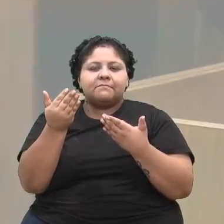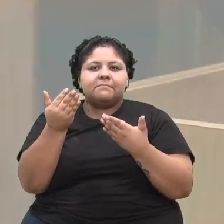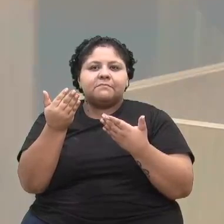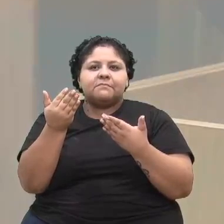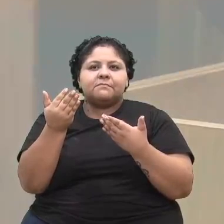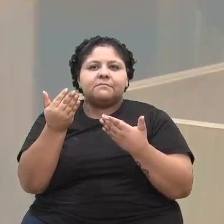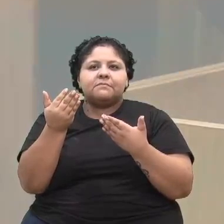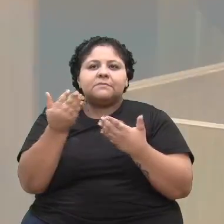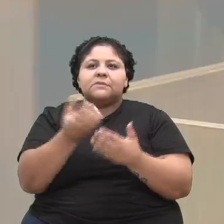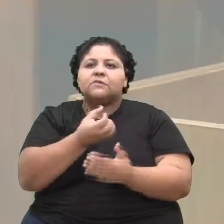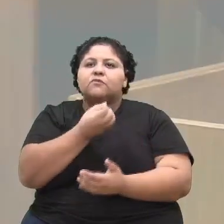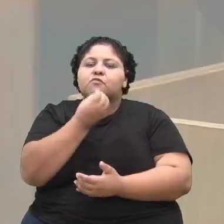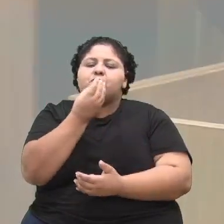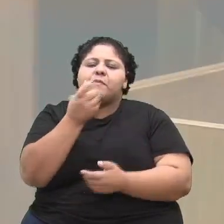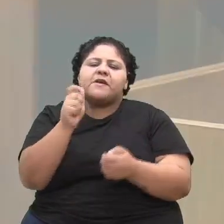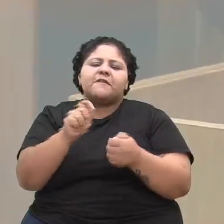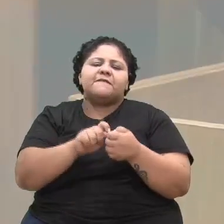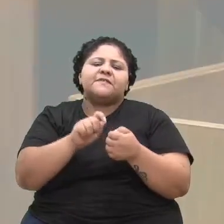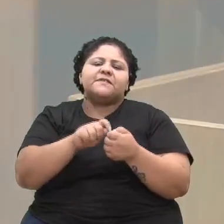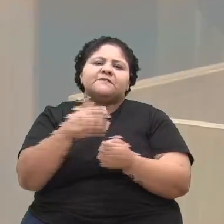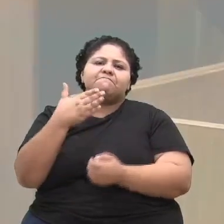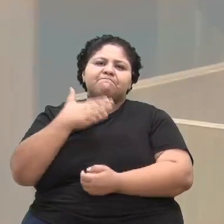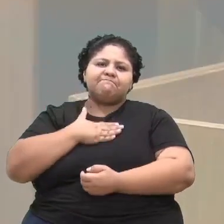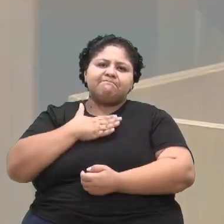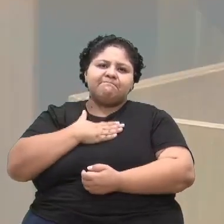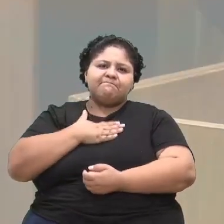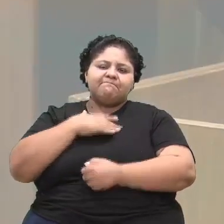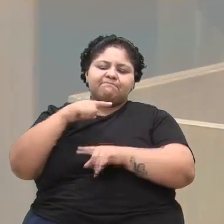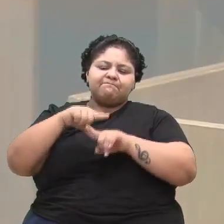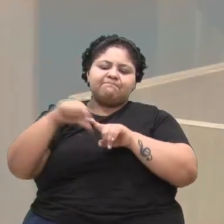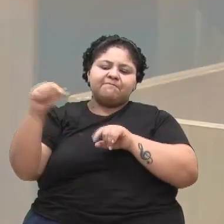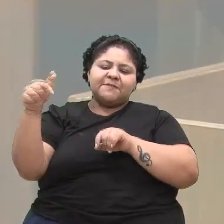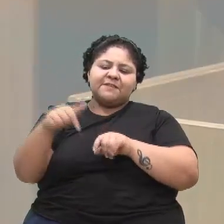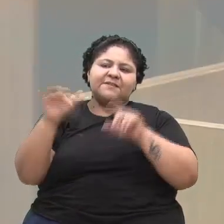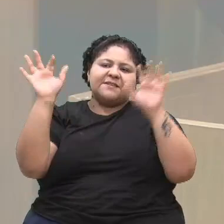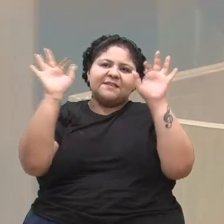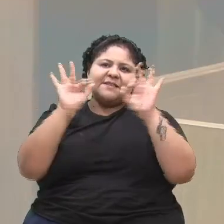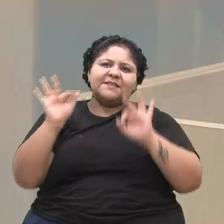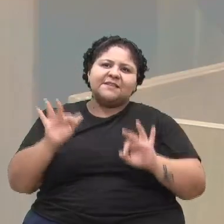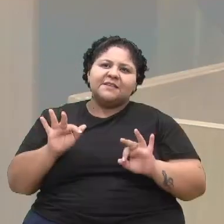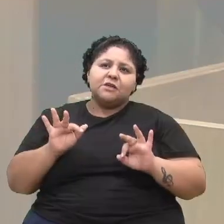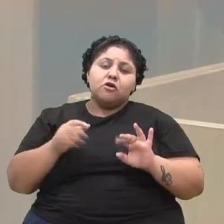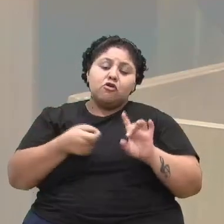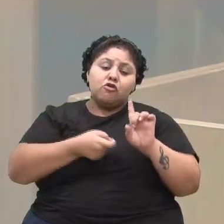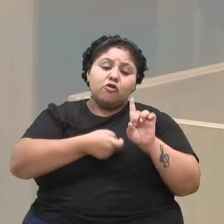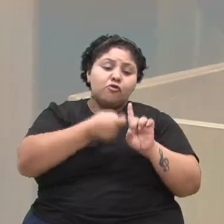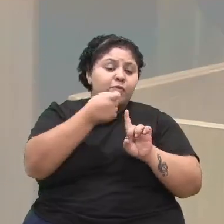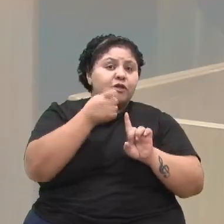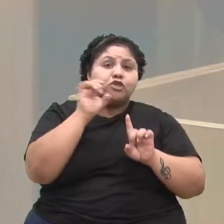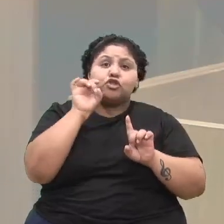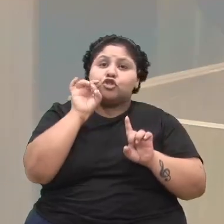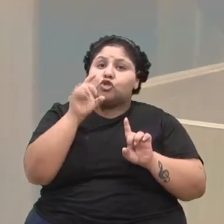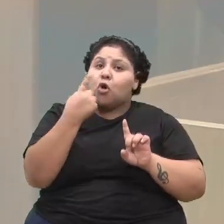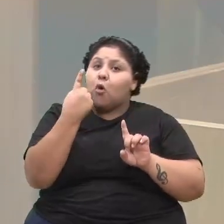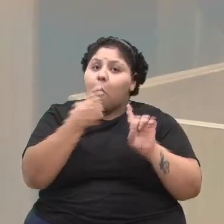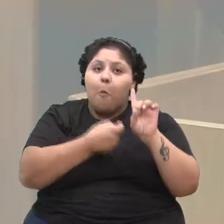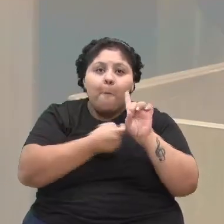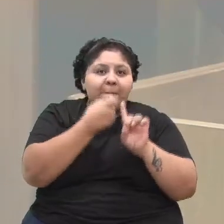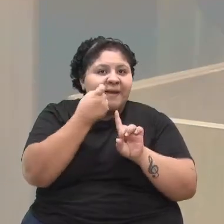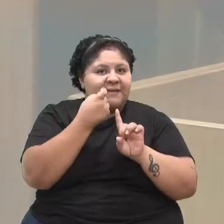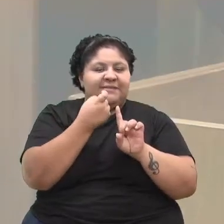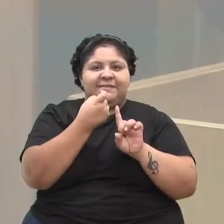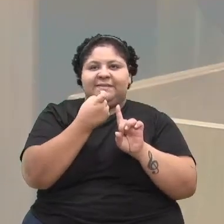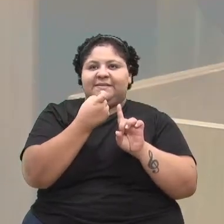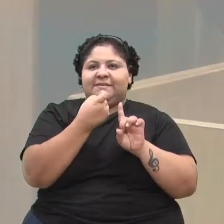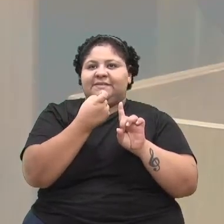o bem que vocês me fizeram, porque eu saio daqui feliz. Foi um mês, só um mês, mas esse mês para